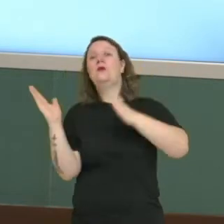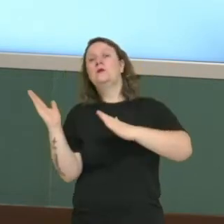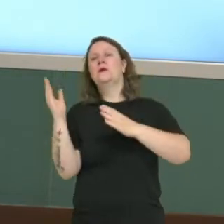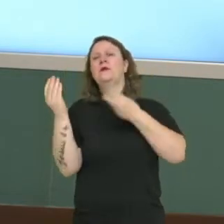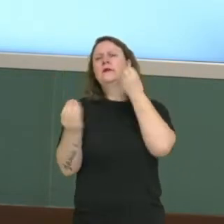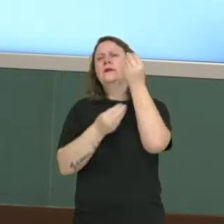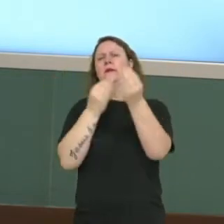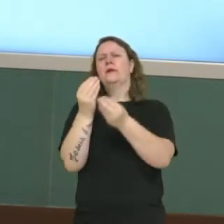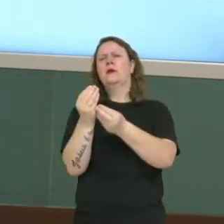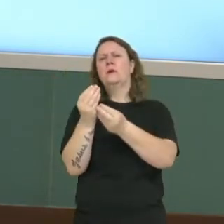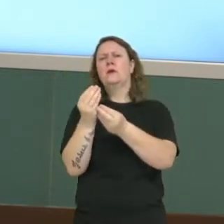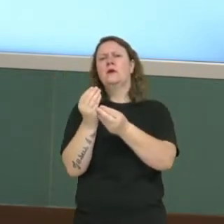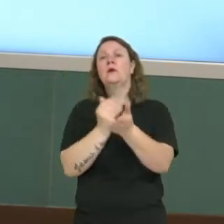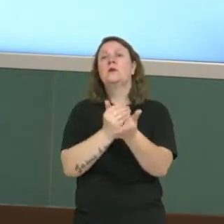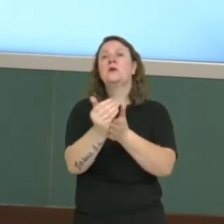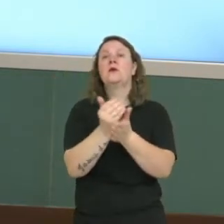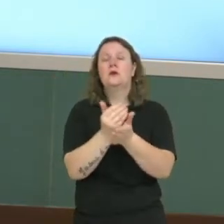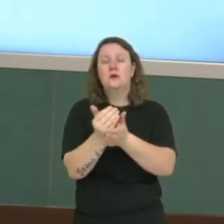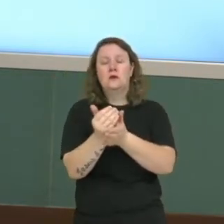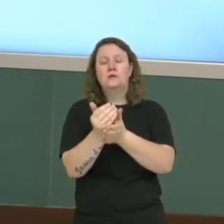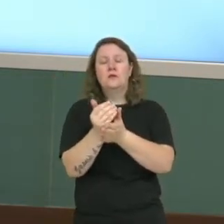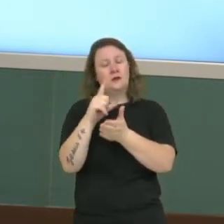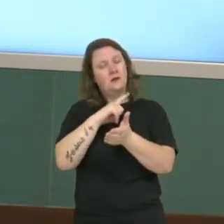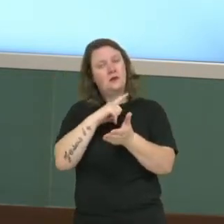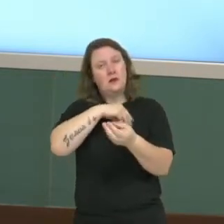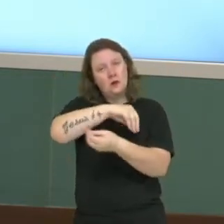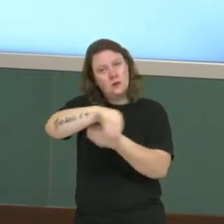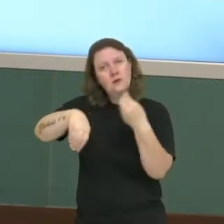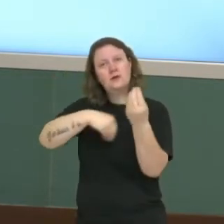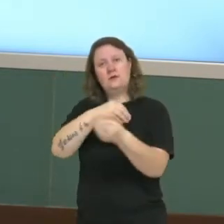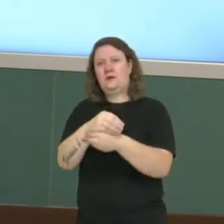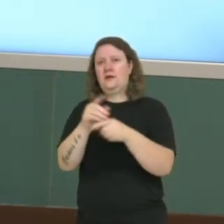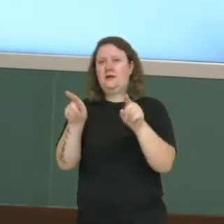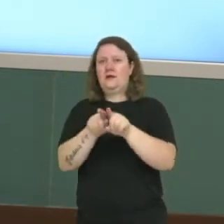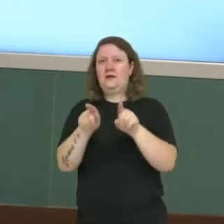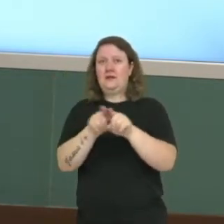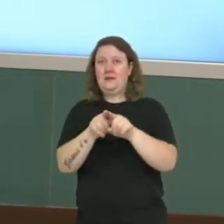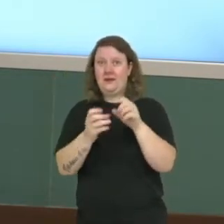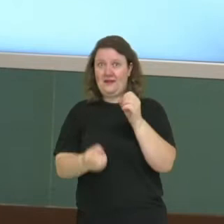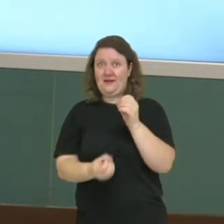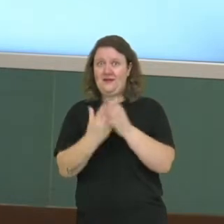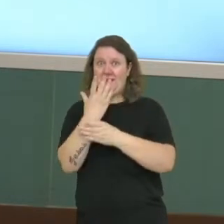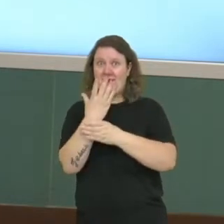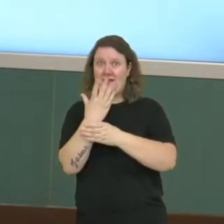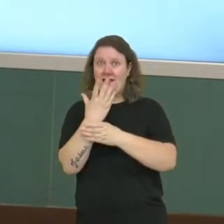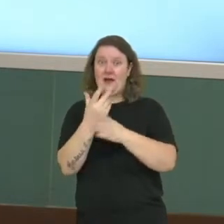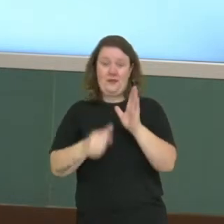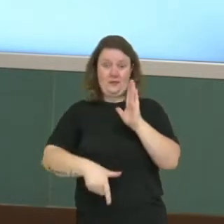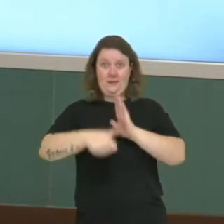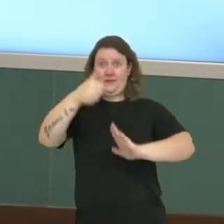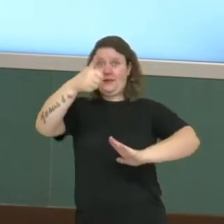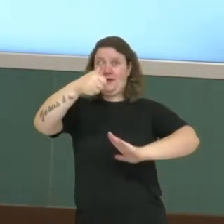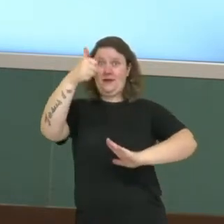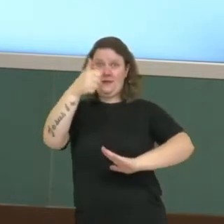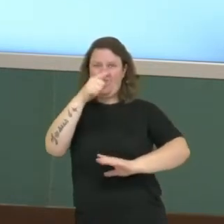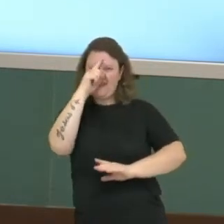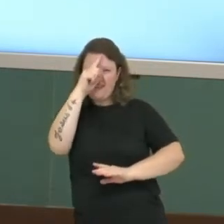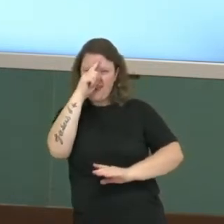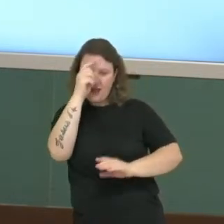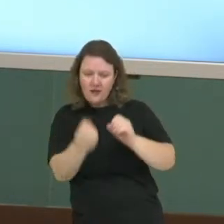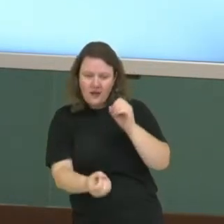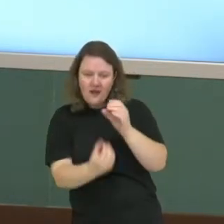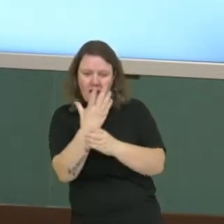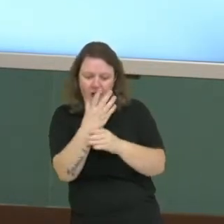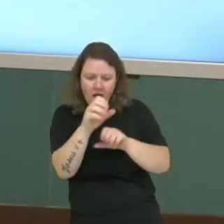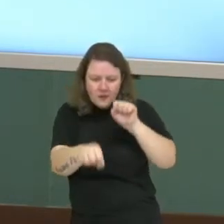que ela vai se misturar um pouco com a história da bicicleta, né? Então, primeiro foi necessário inventar a bicicleta para